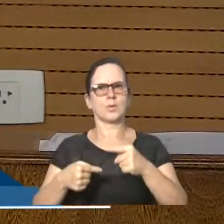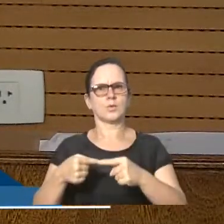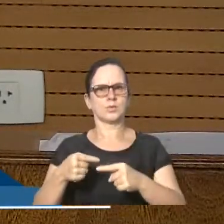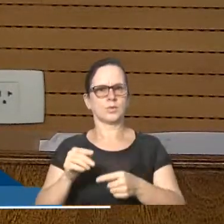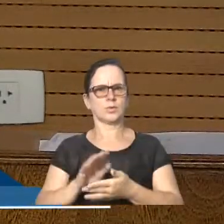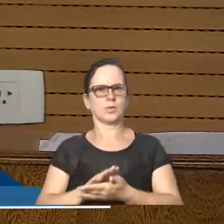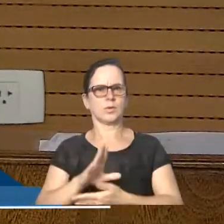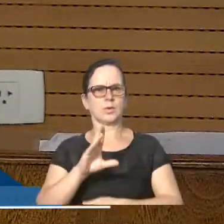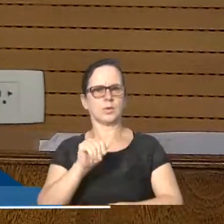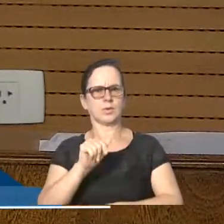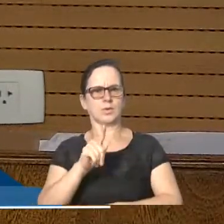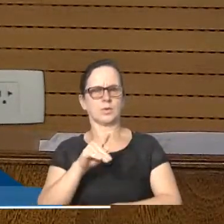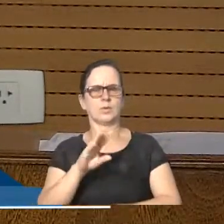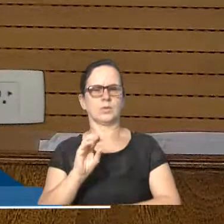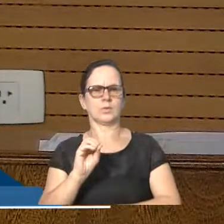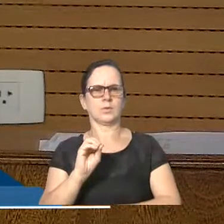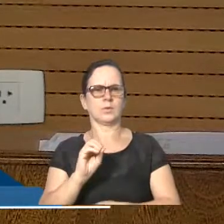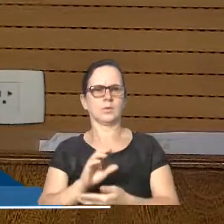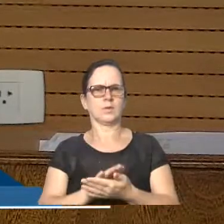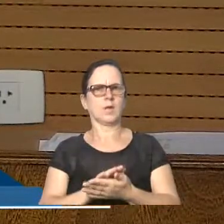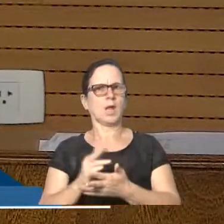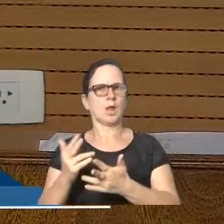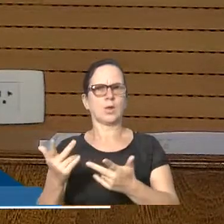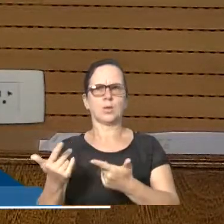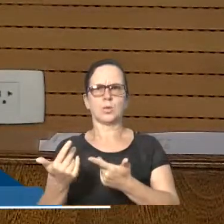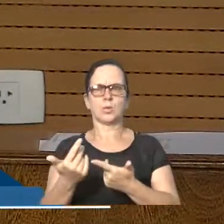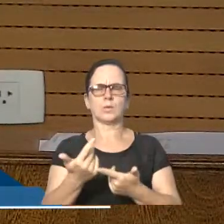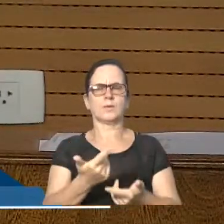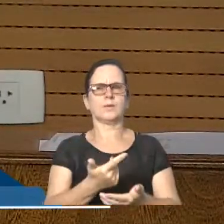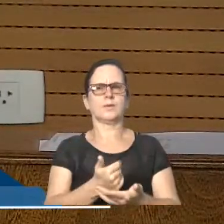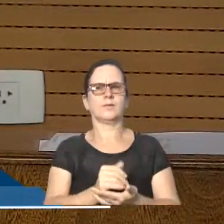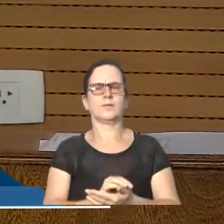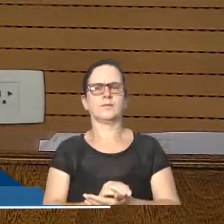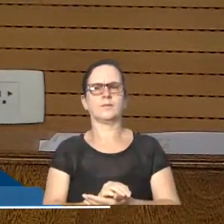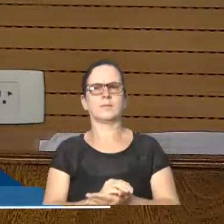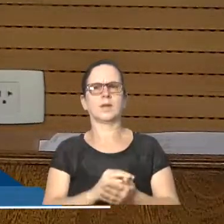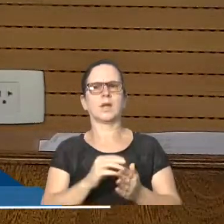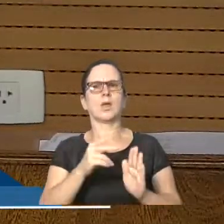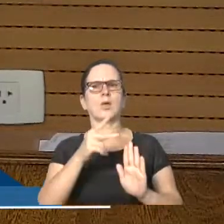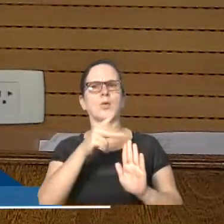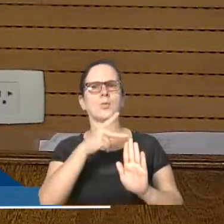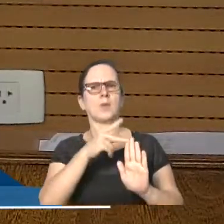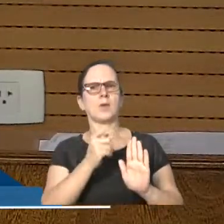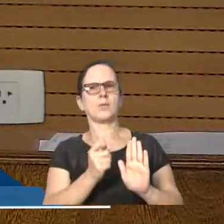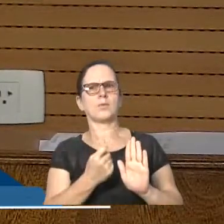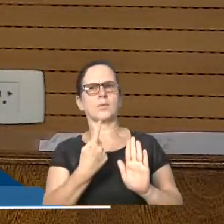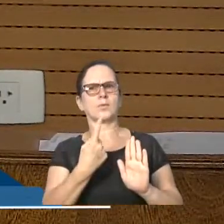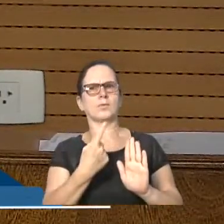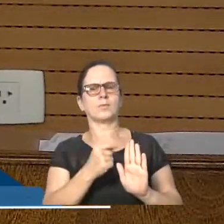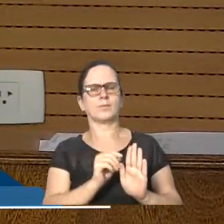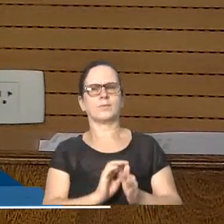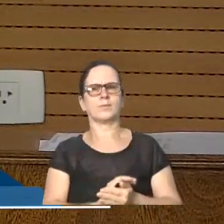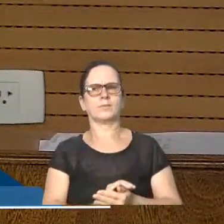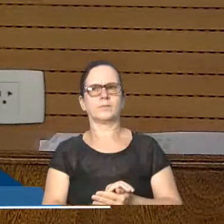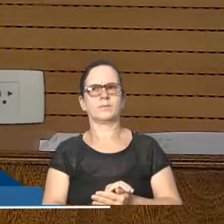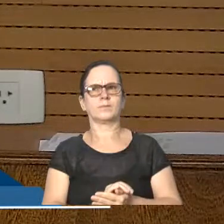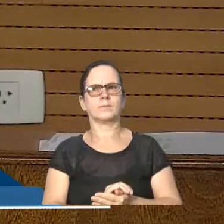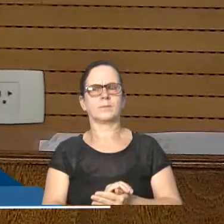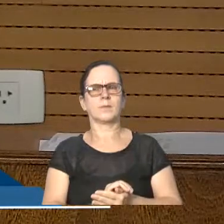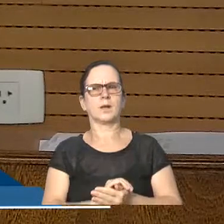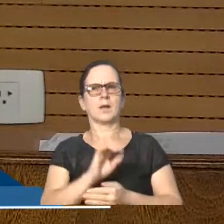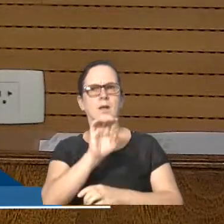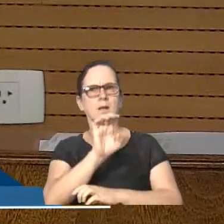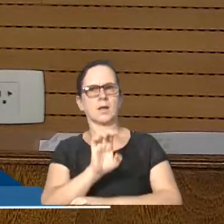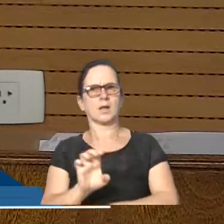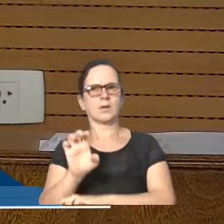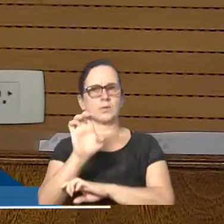das ações em todos os níveis. Parágrafo único. É facultado aos Estados